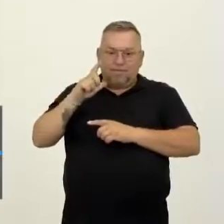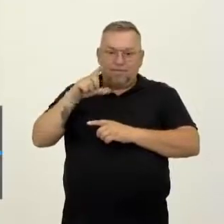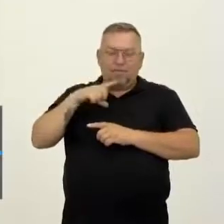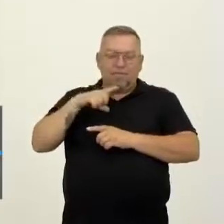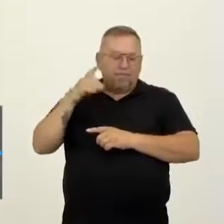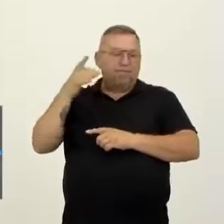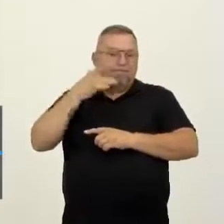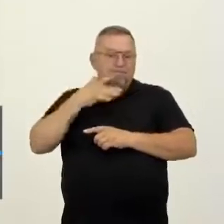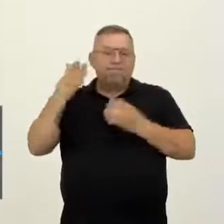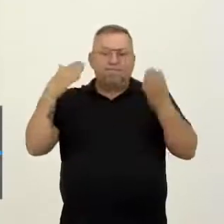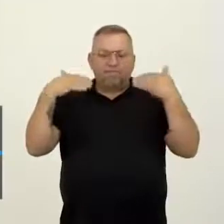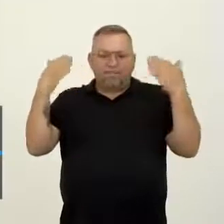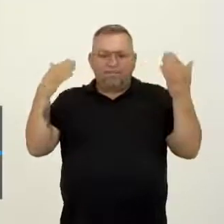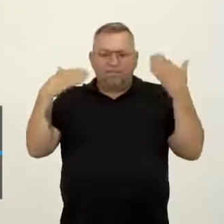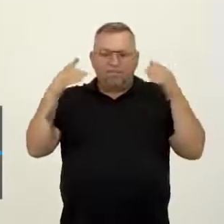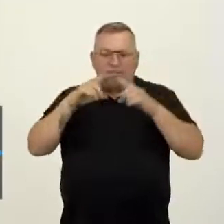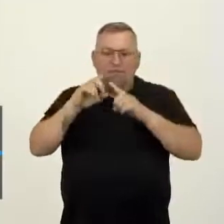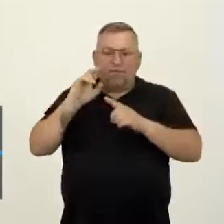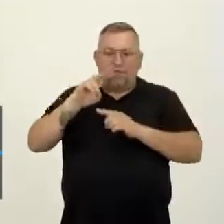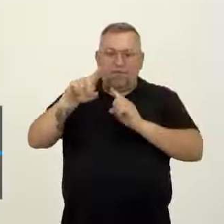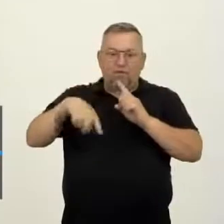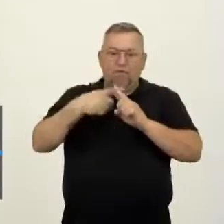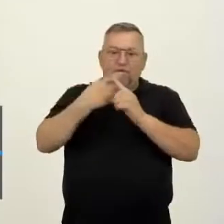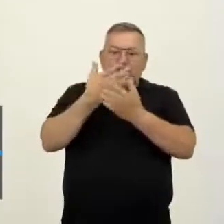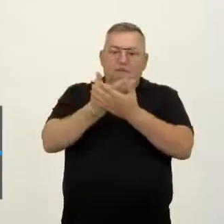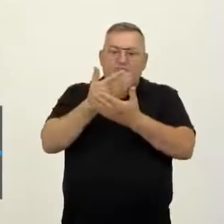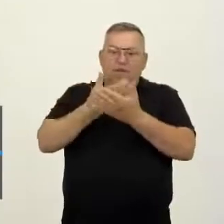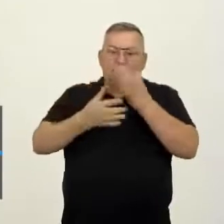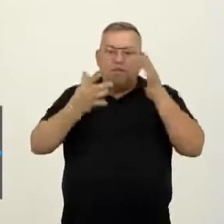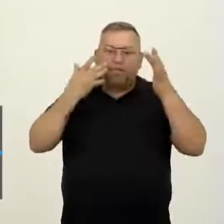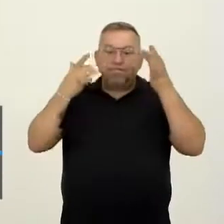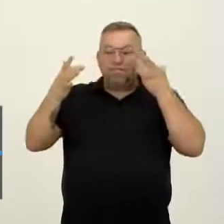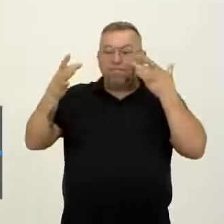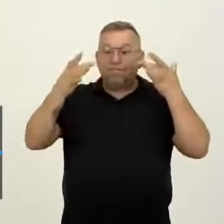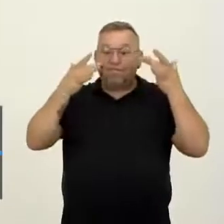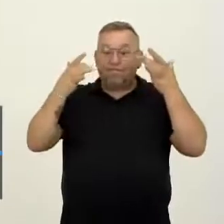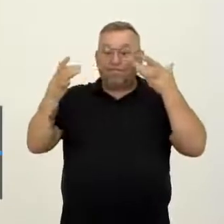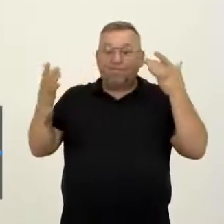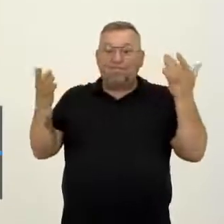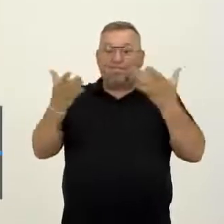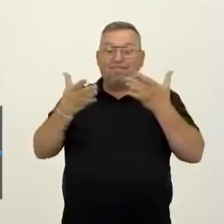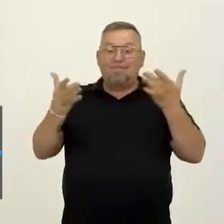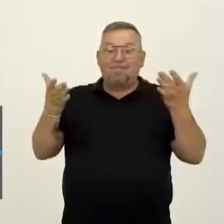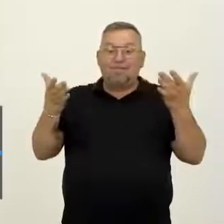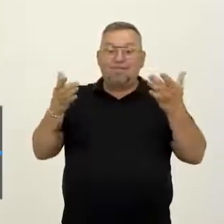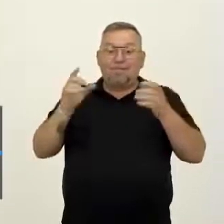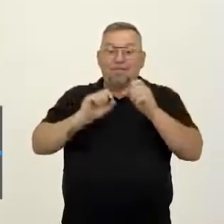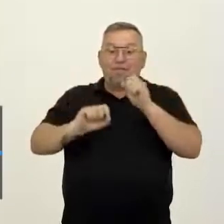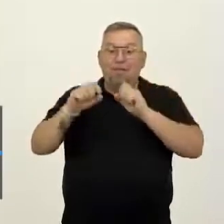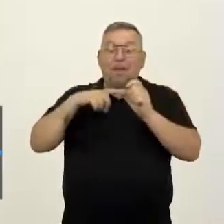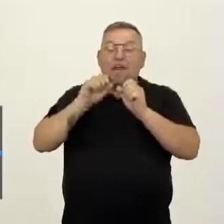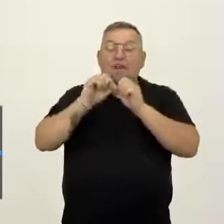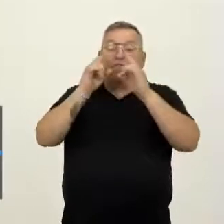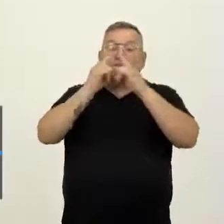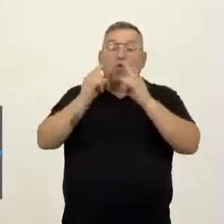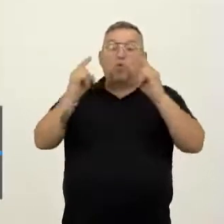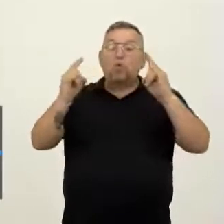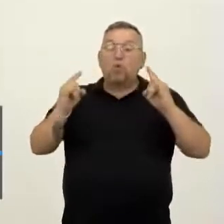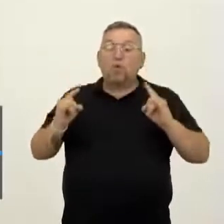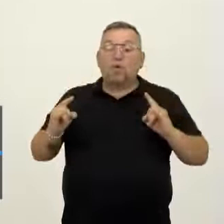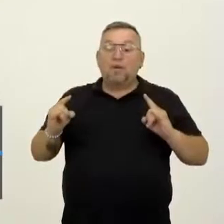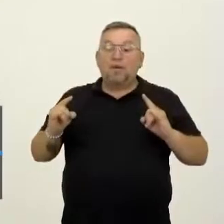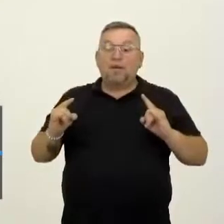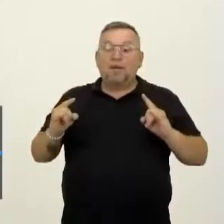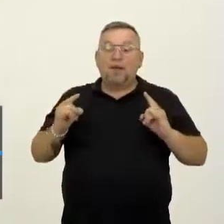sol, calor. Vamos para mais uma aula de teatro. Estamos na habilidade de teatro. Hoje, quem faz o circo? A aula